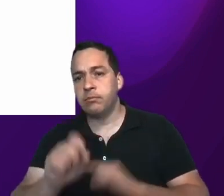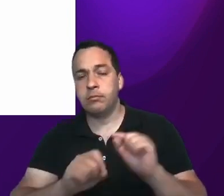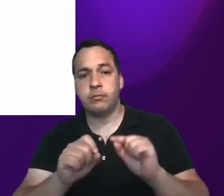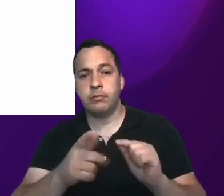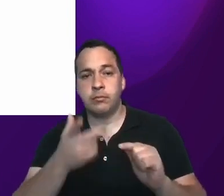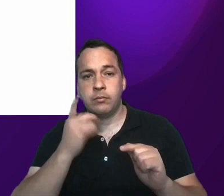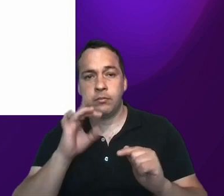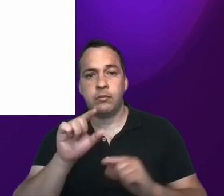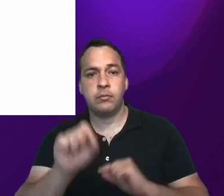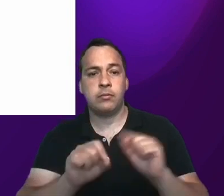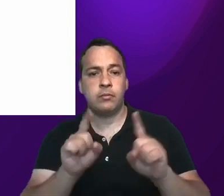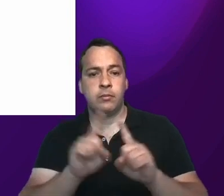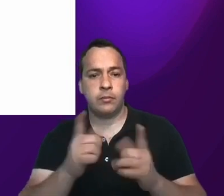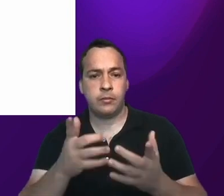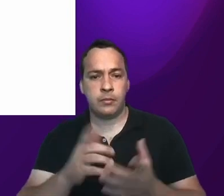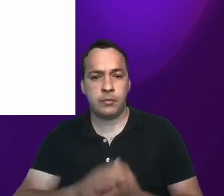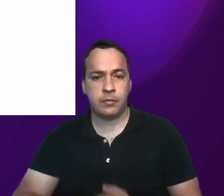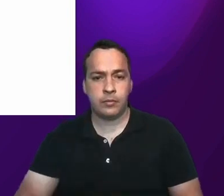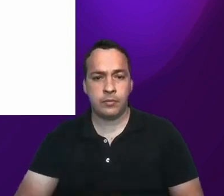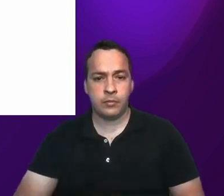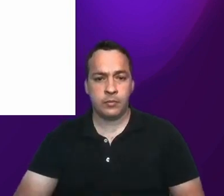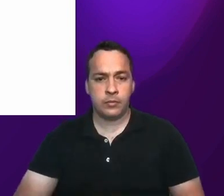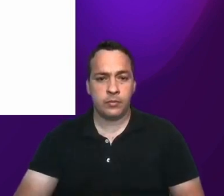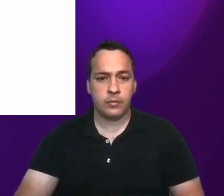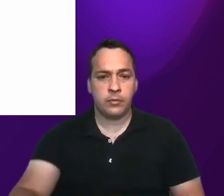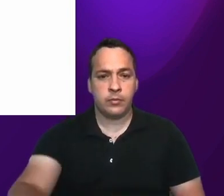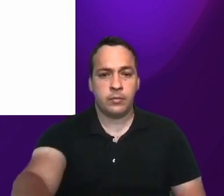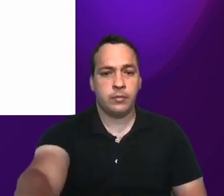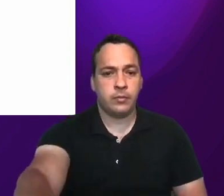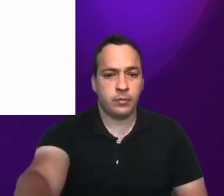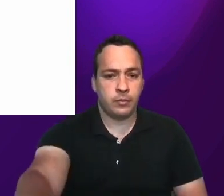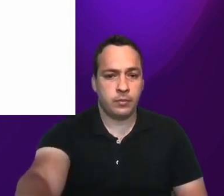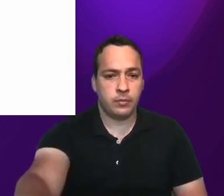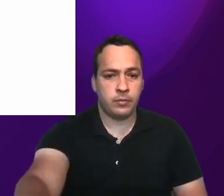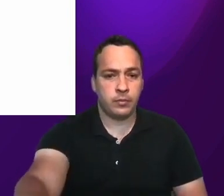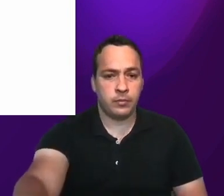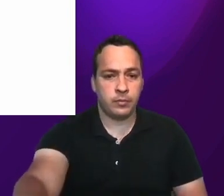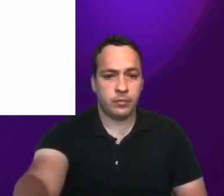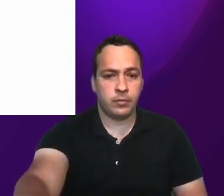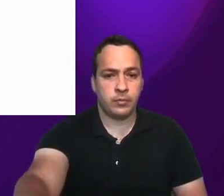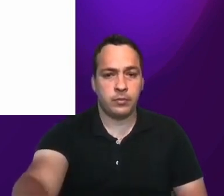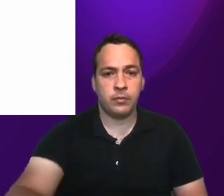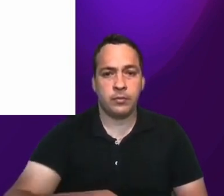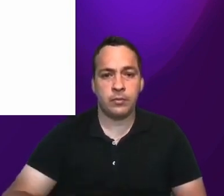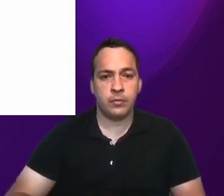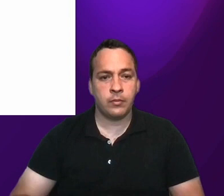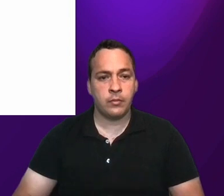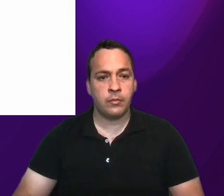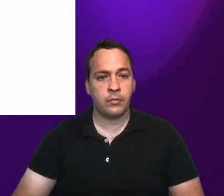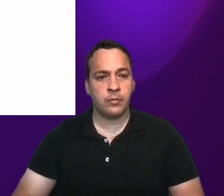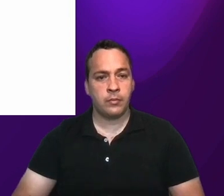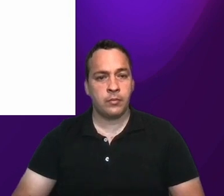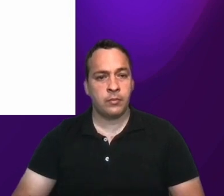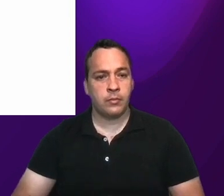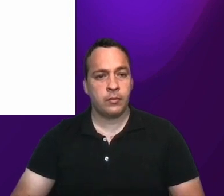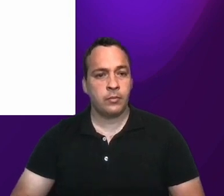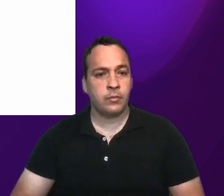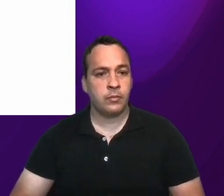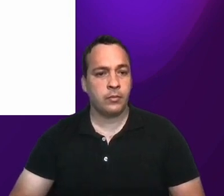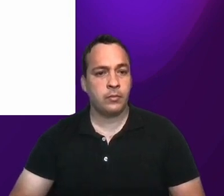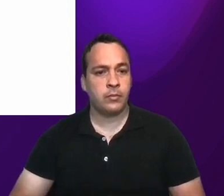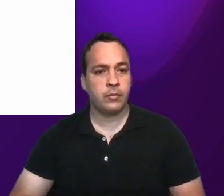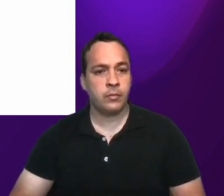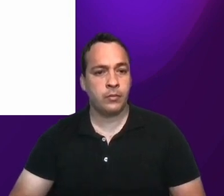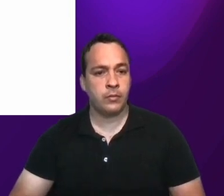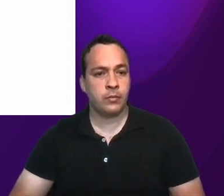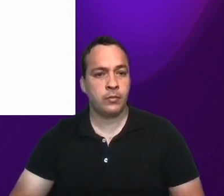somente o quanto que foi entregue de paciente, quanto foi removido do paciente, mas também quanto foi prescrito, ou